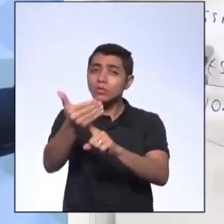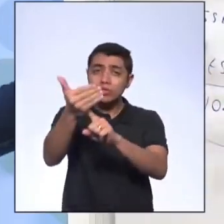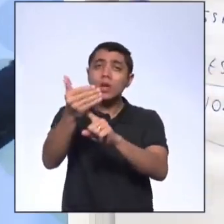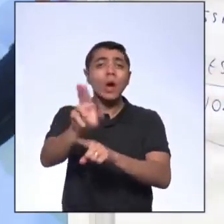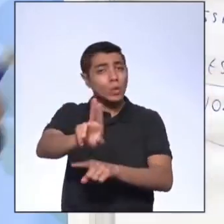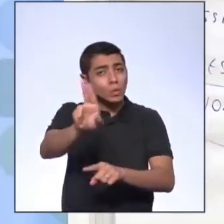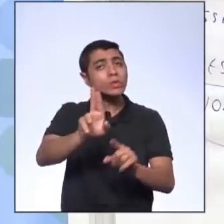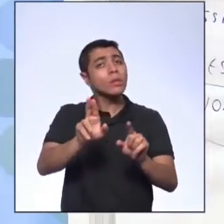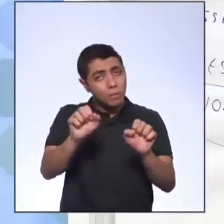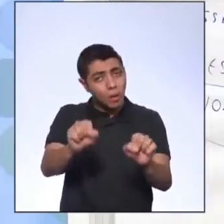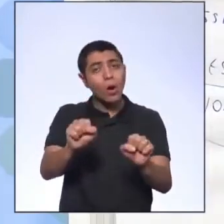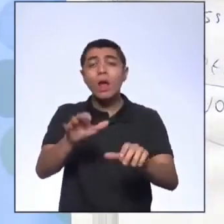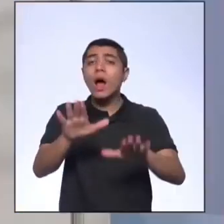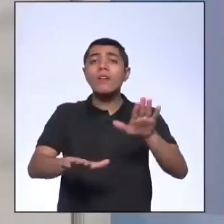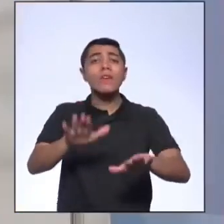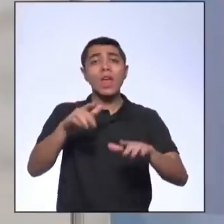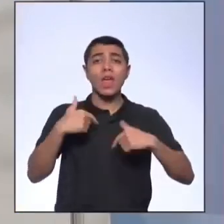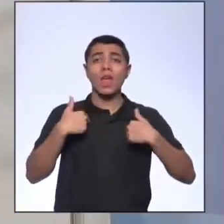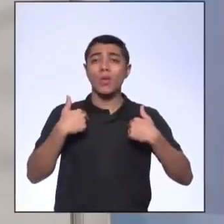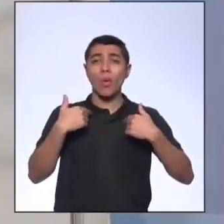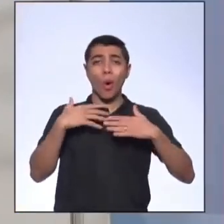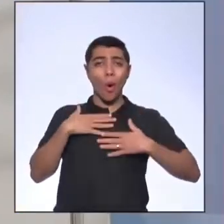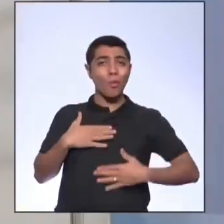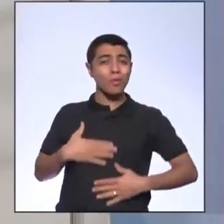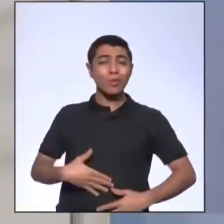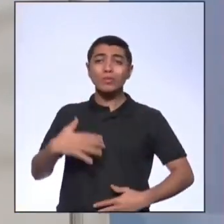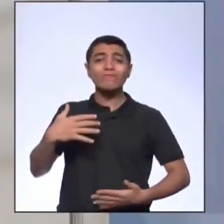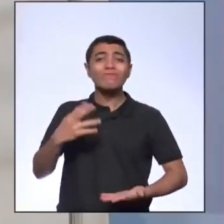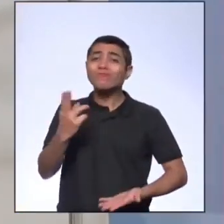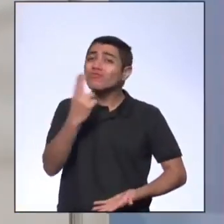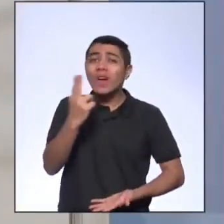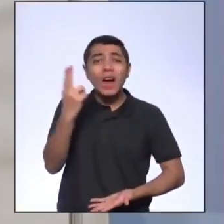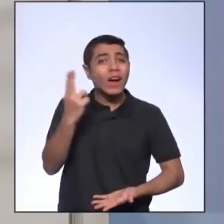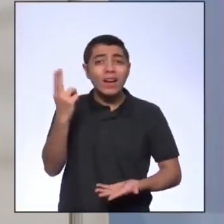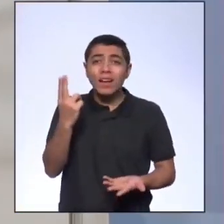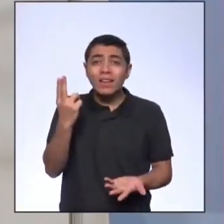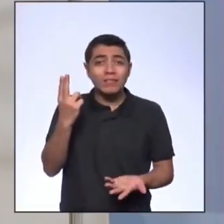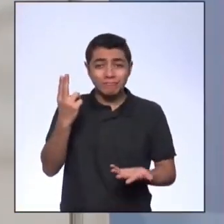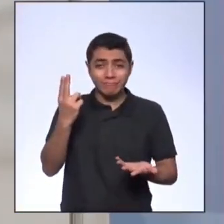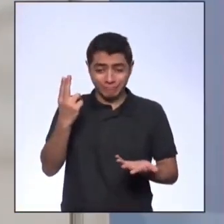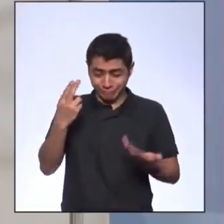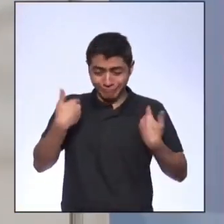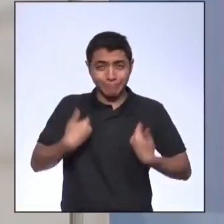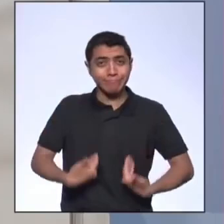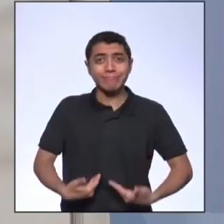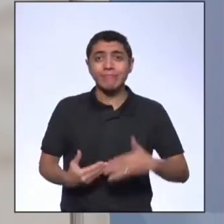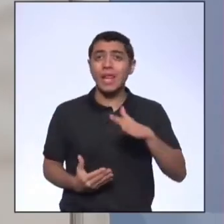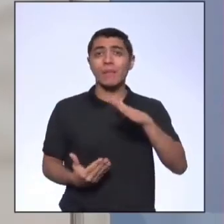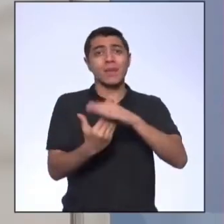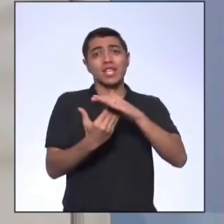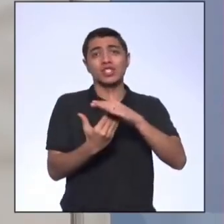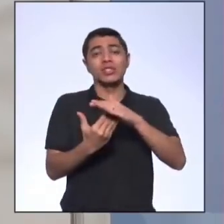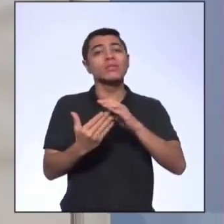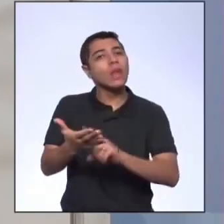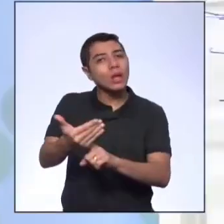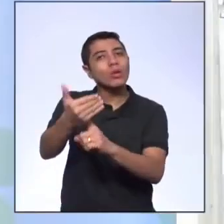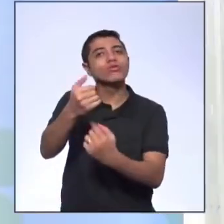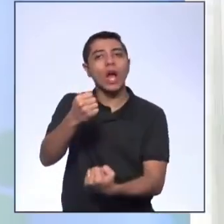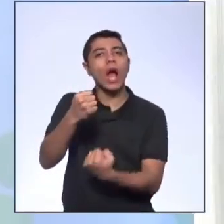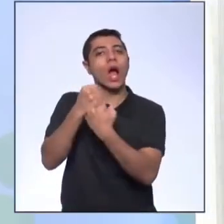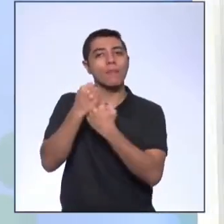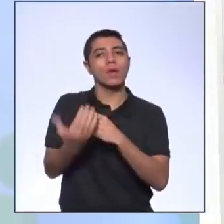que humanamente o meu corpo não seria capaz de fazer. Certo? Olha só. Vamos continuar